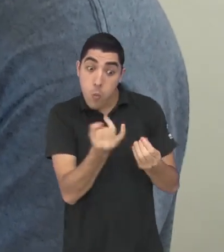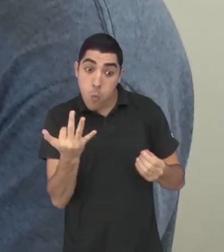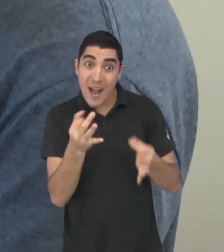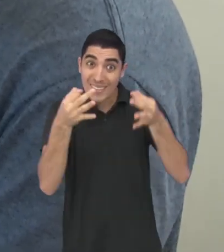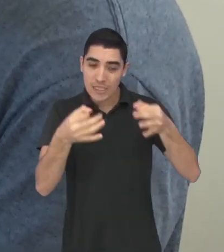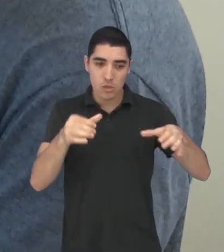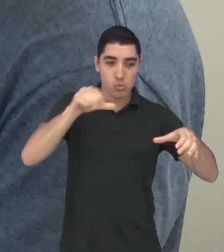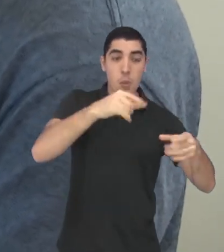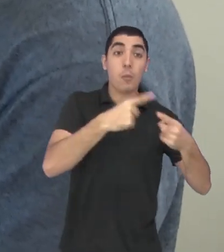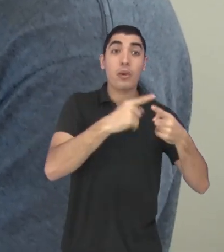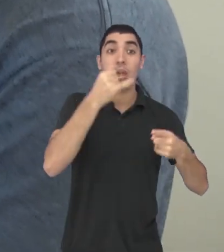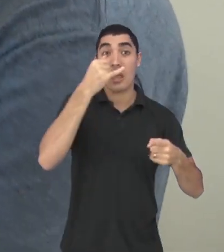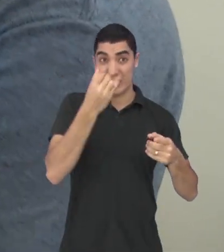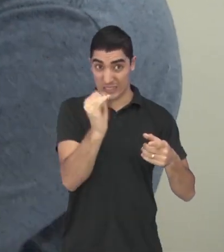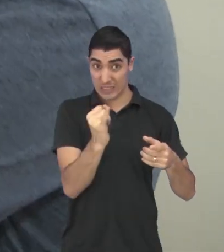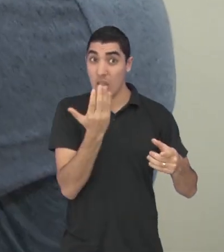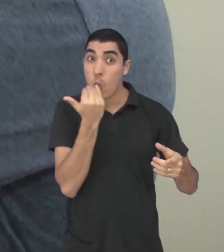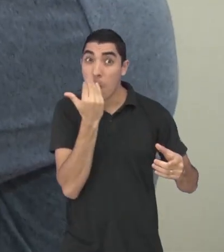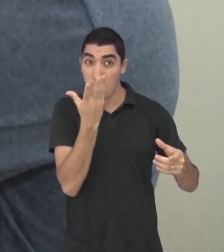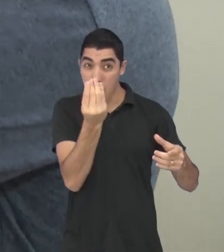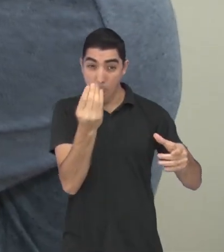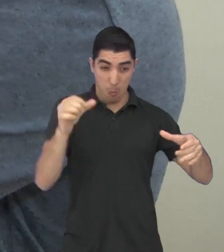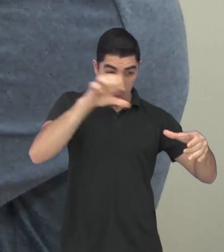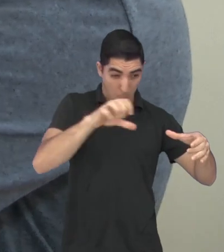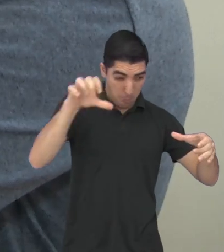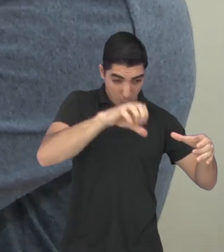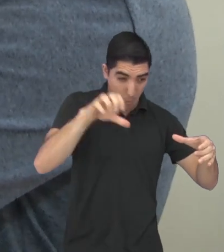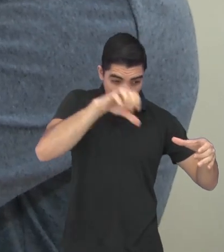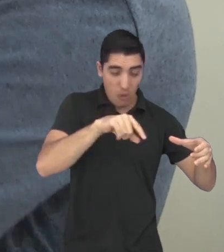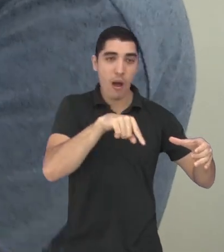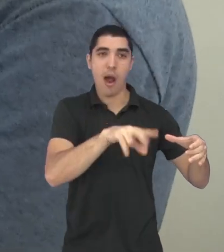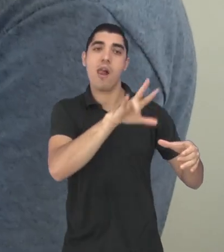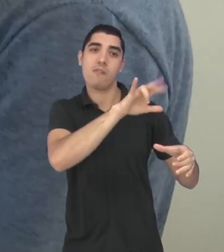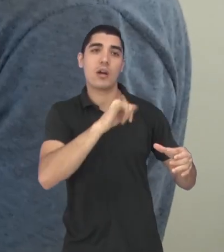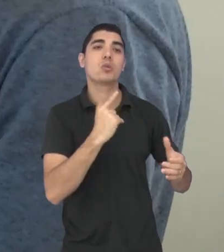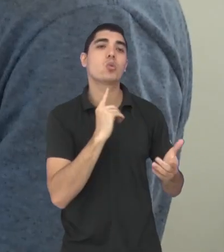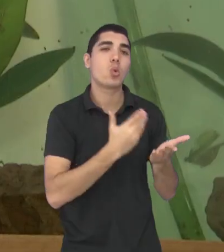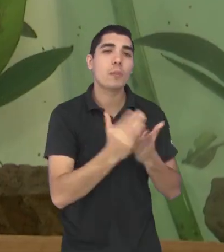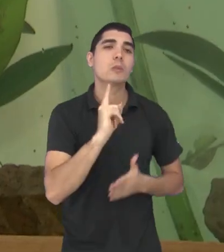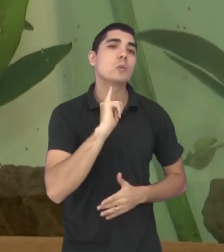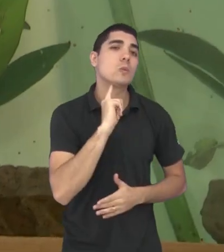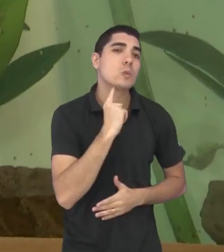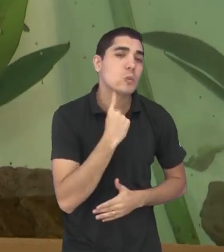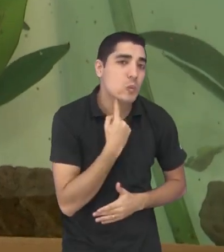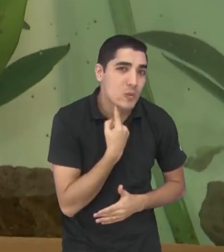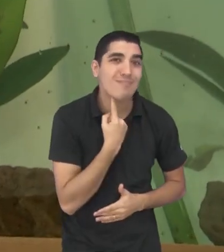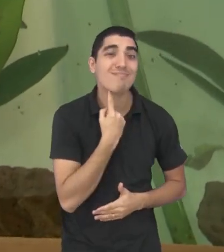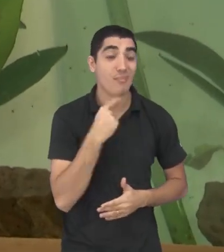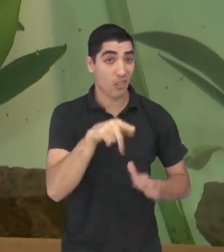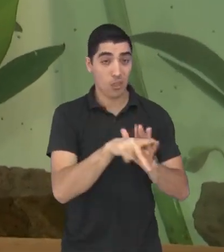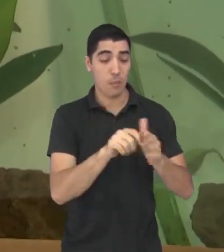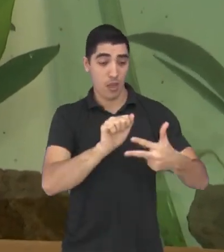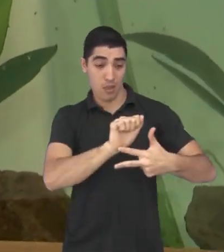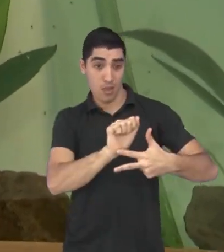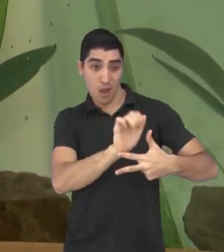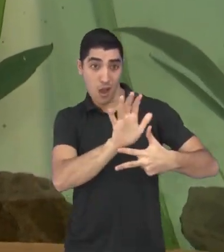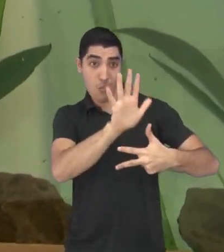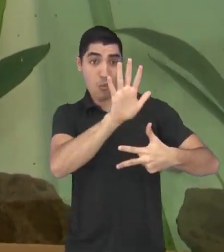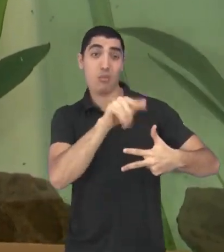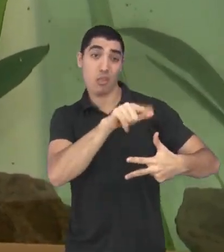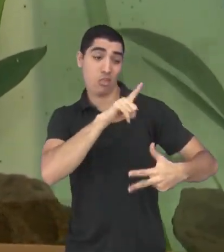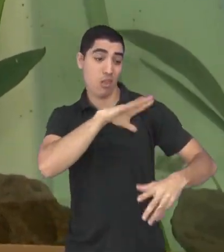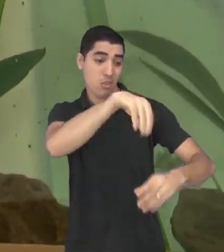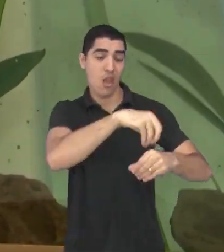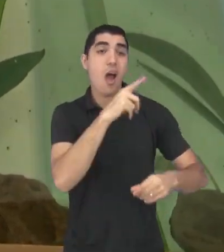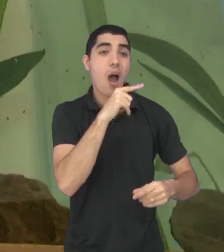até mesmo para não sujar a água. Porque se você colocar muita comida, criar amônia na água, aí acaba prejudicando os peixes, então tem que ser uma quantidade